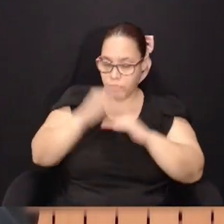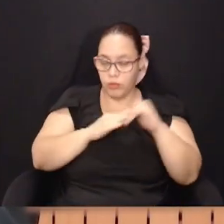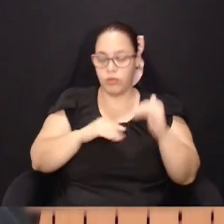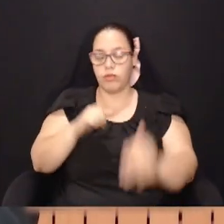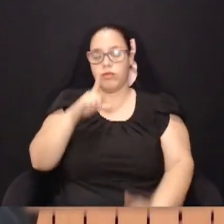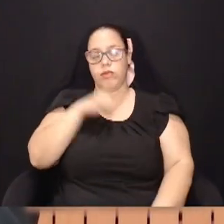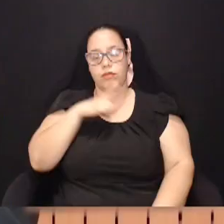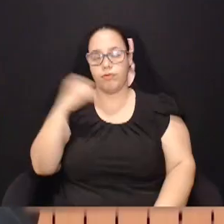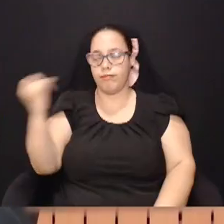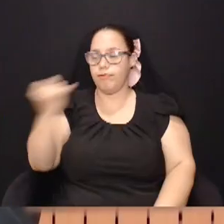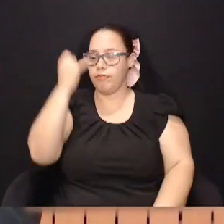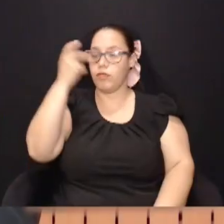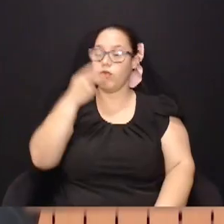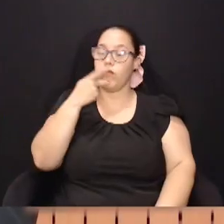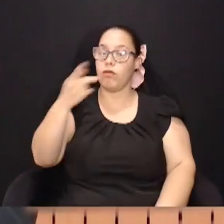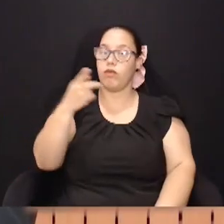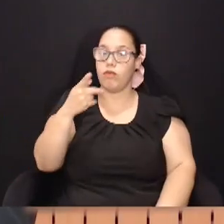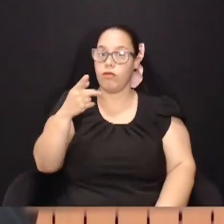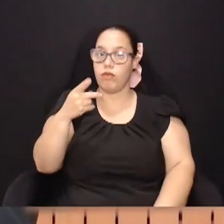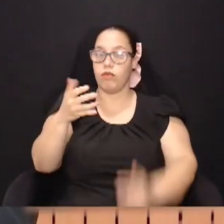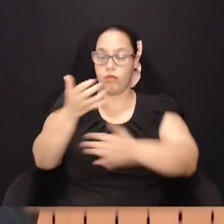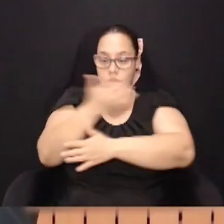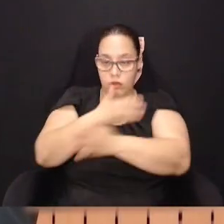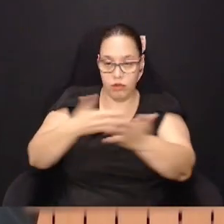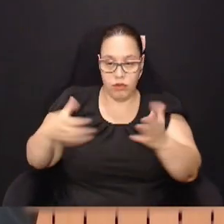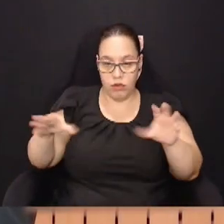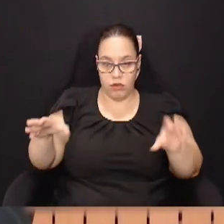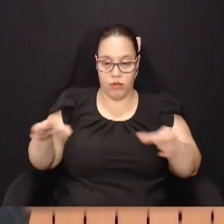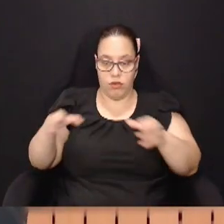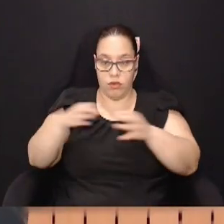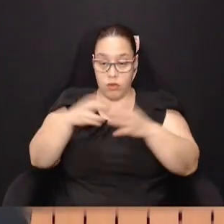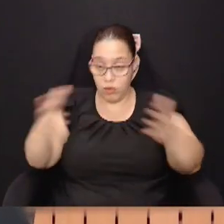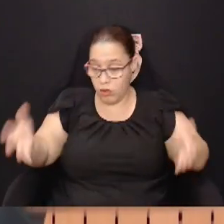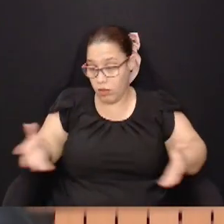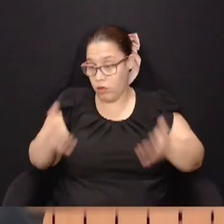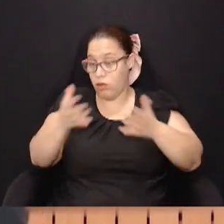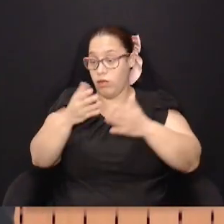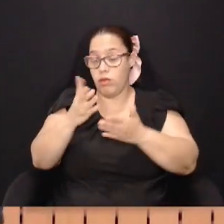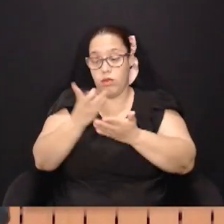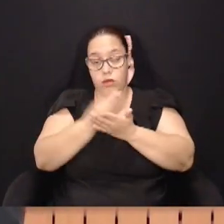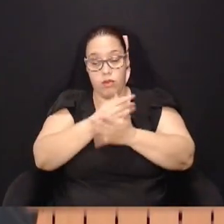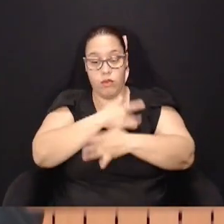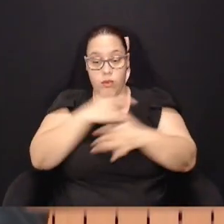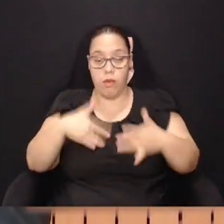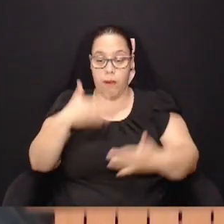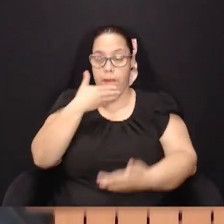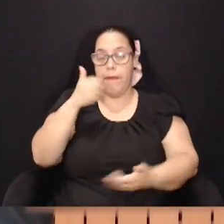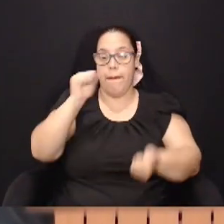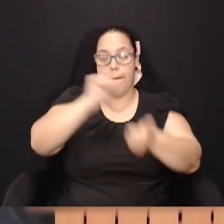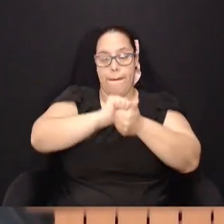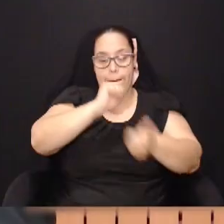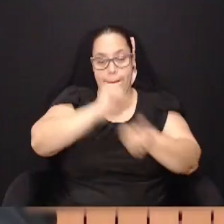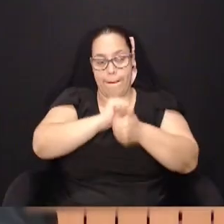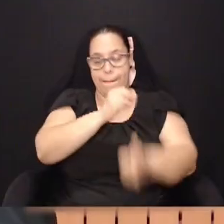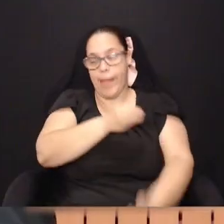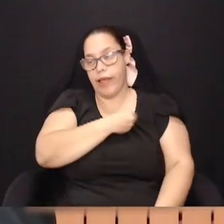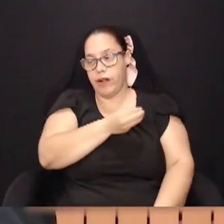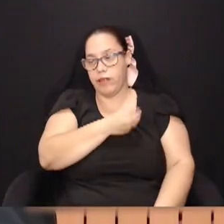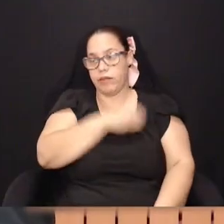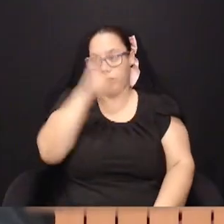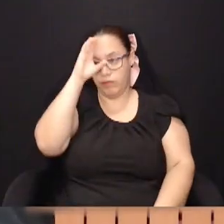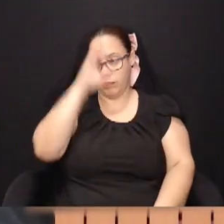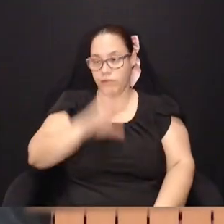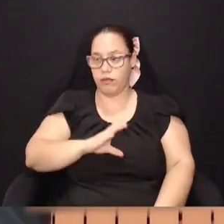diga, intersetoriais, que promovam hábitos saudáveis, melhorando a qualidade de vida dos cidadãos, não só